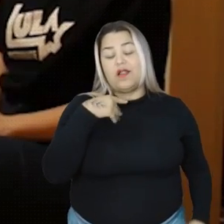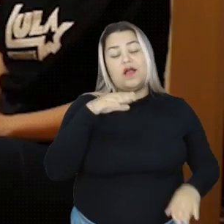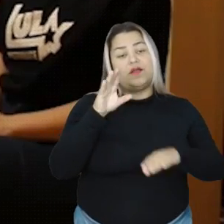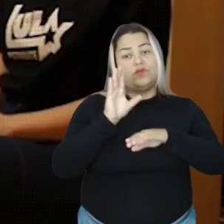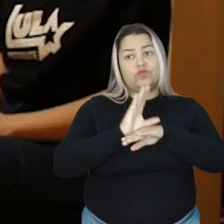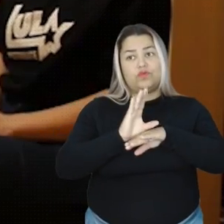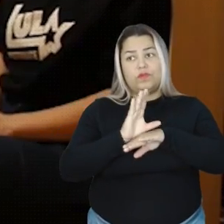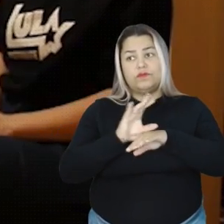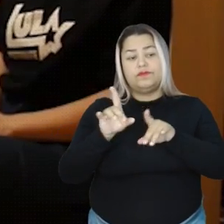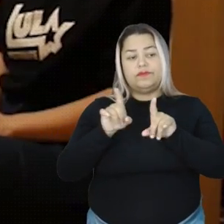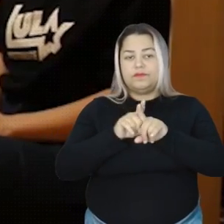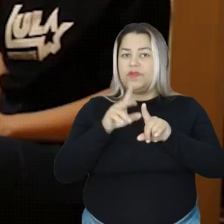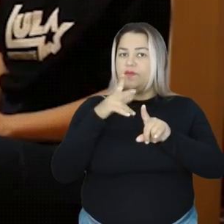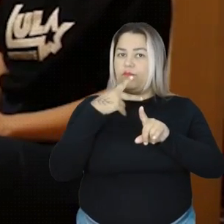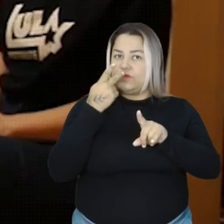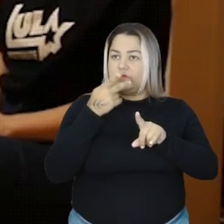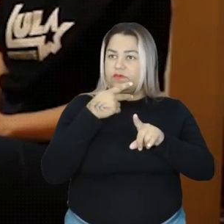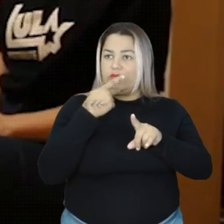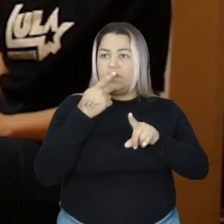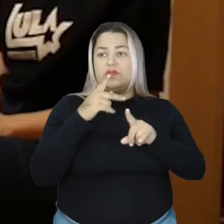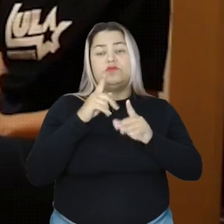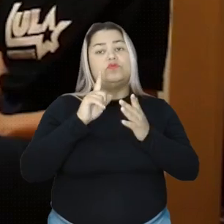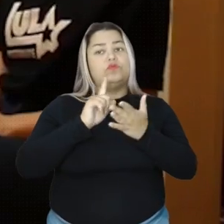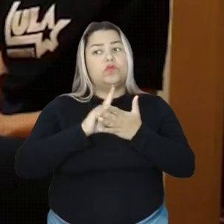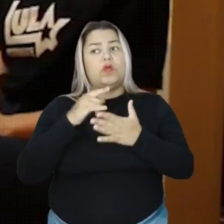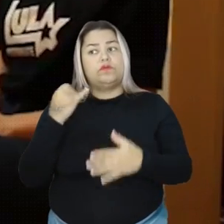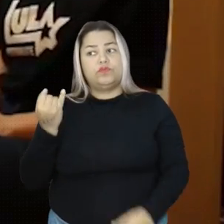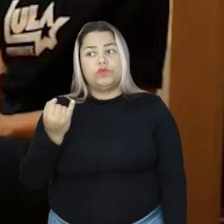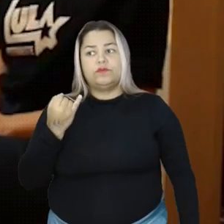Constituinte e passou a ser citado e um papel, portanto,